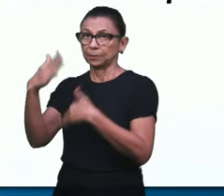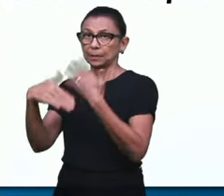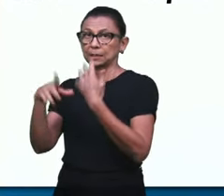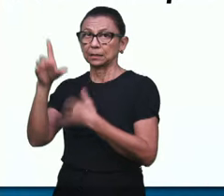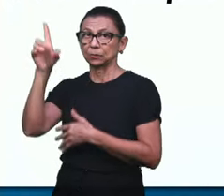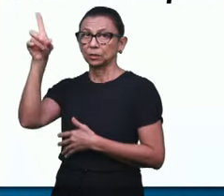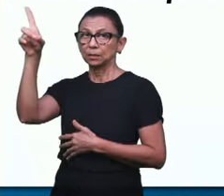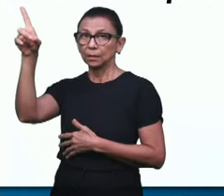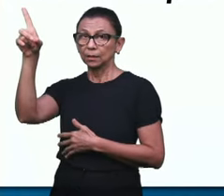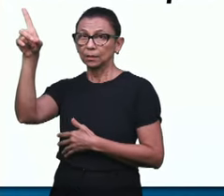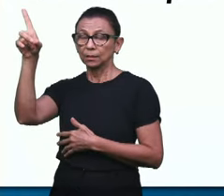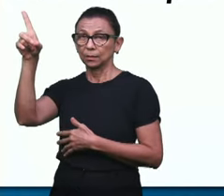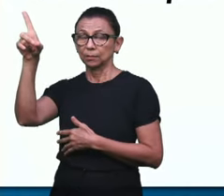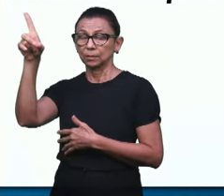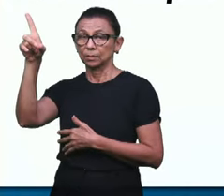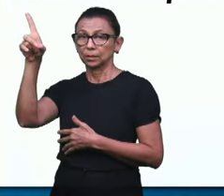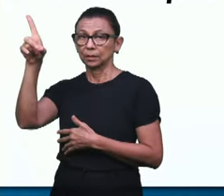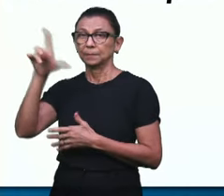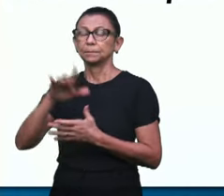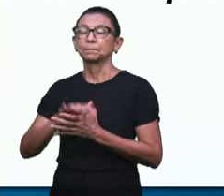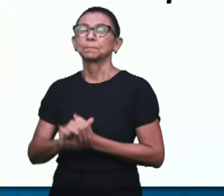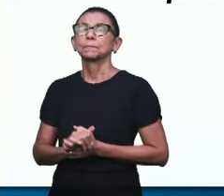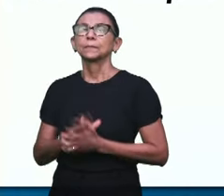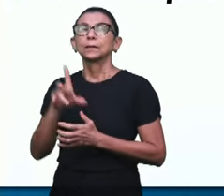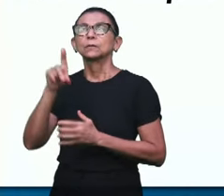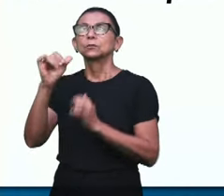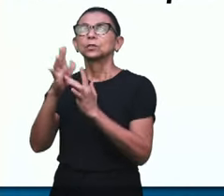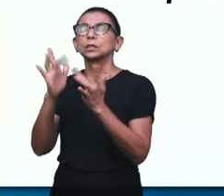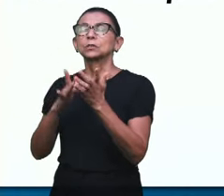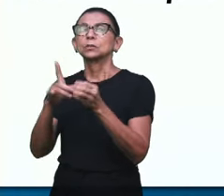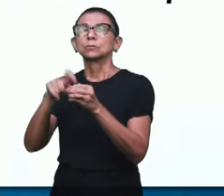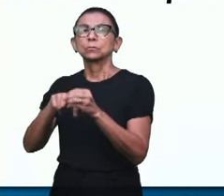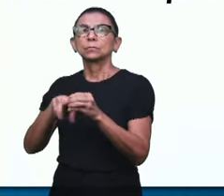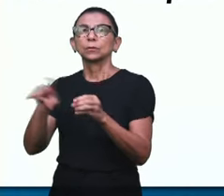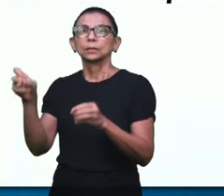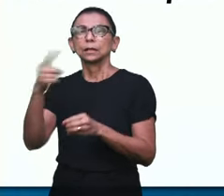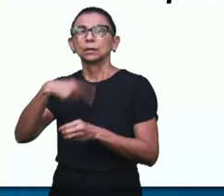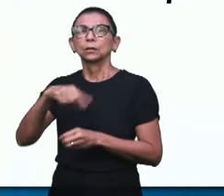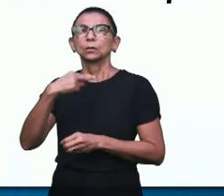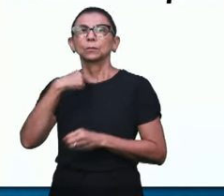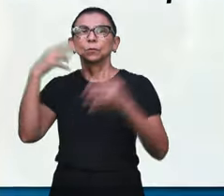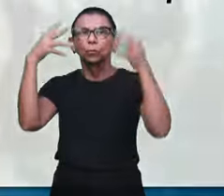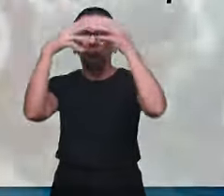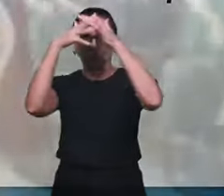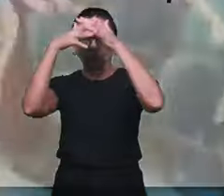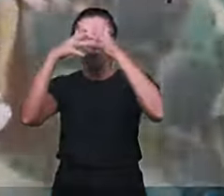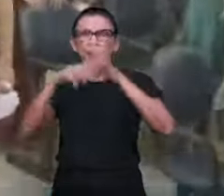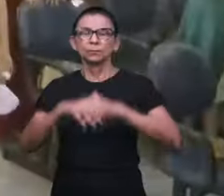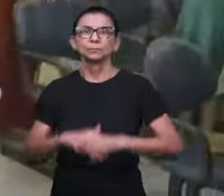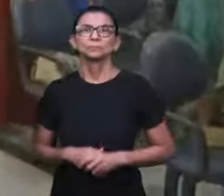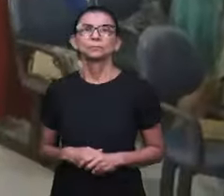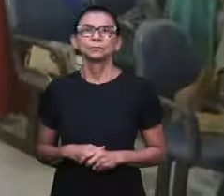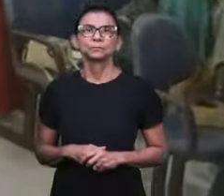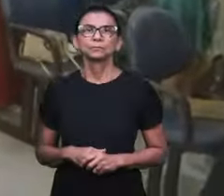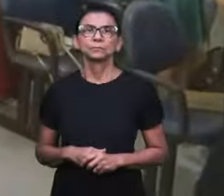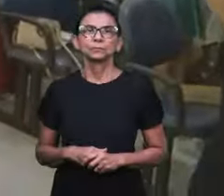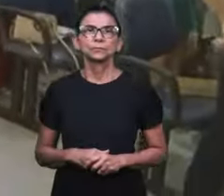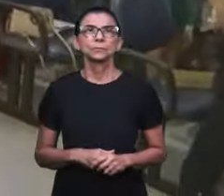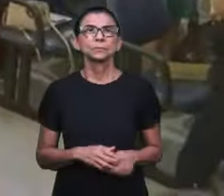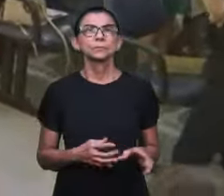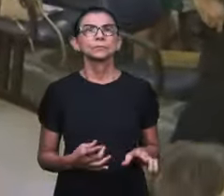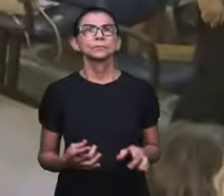na sua vinda. Quando lá do céu descendo. Enquanto isso, você vai continuar.